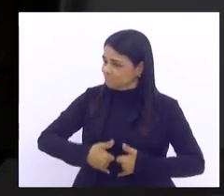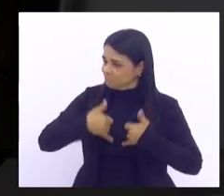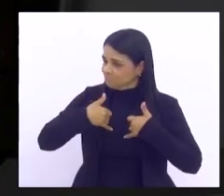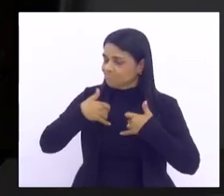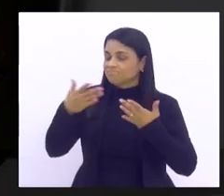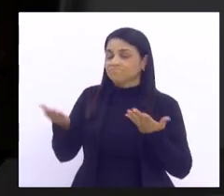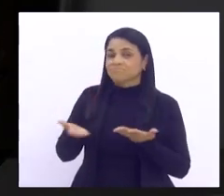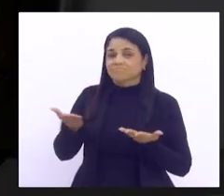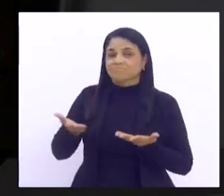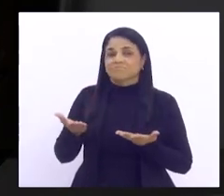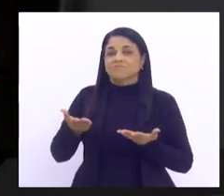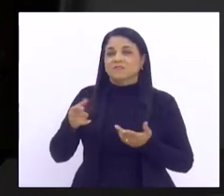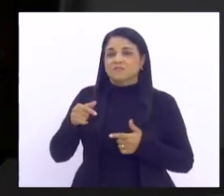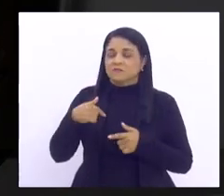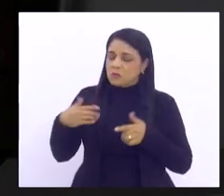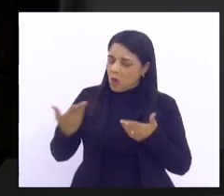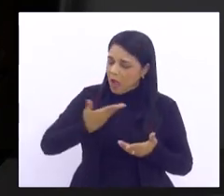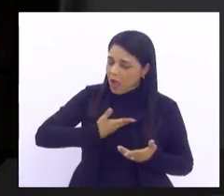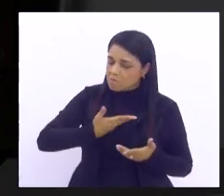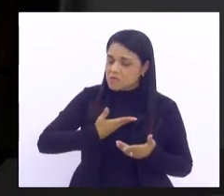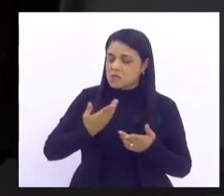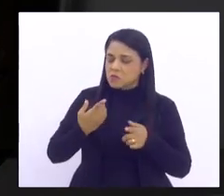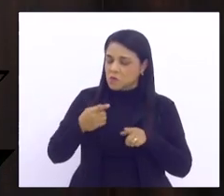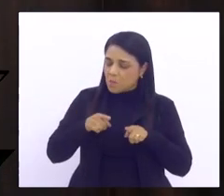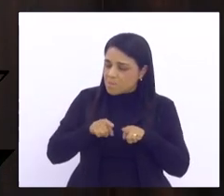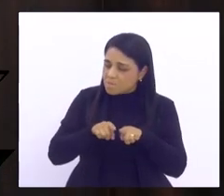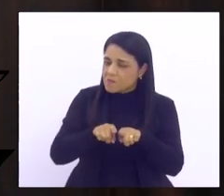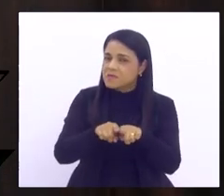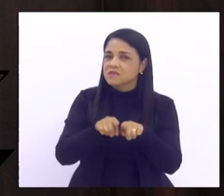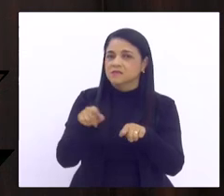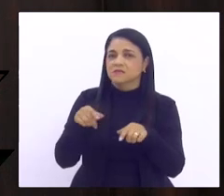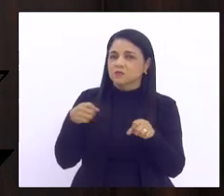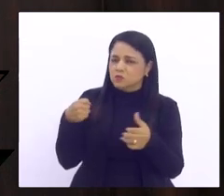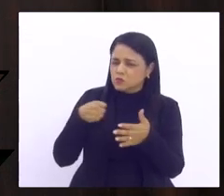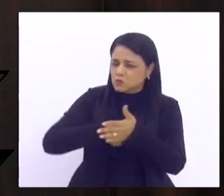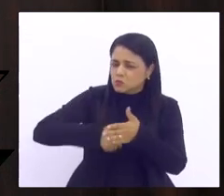no Parlamento, tem um amigo, um parceiro, que vai lutar